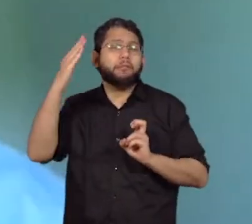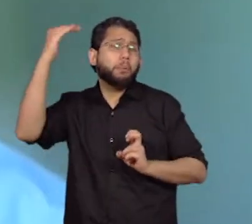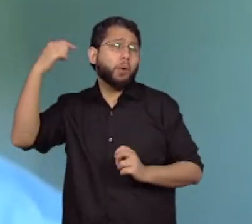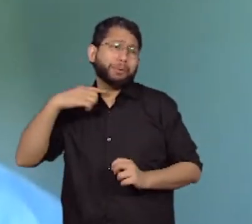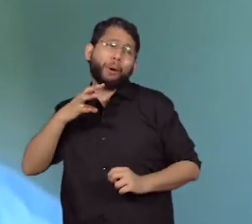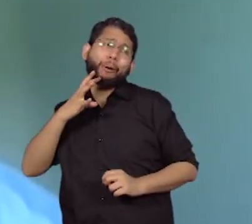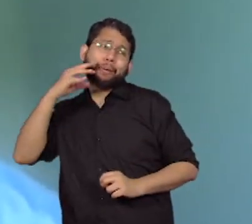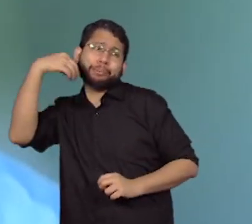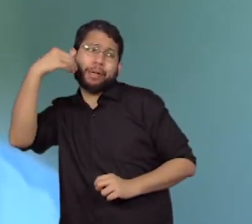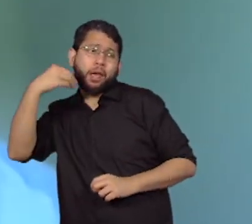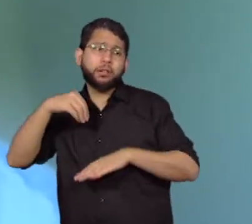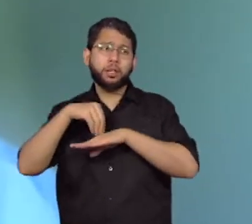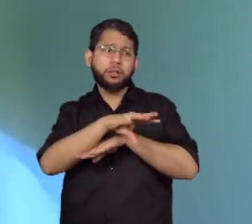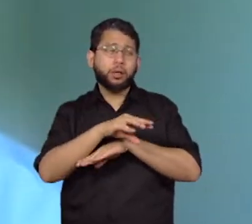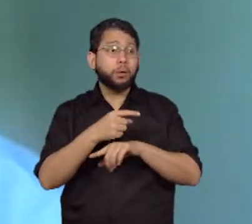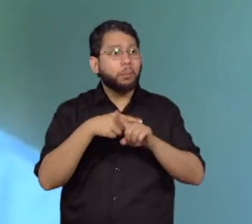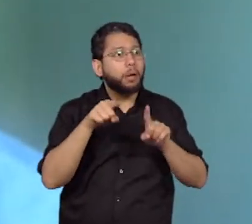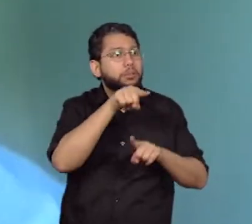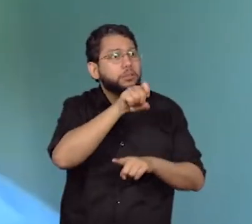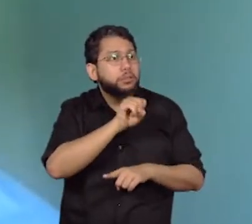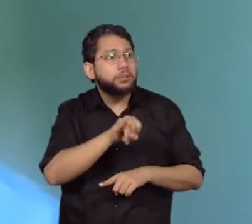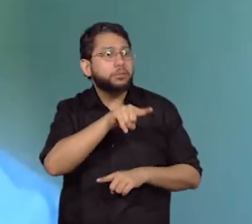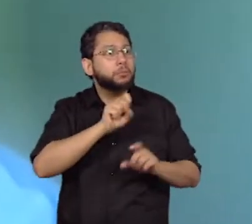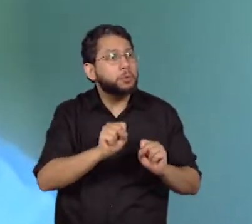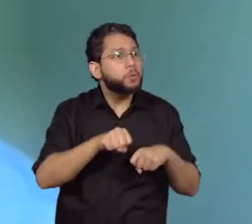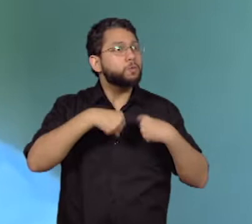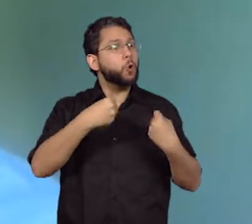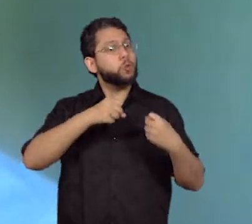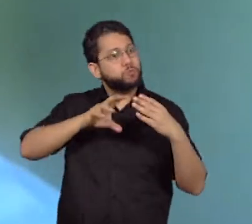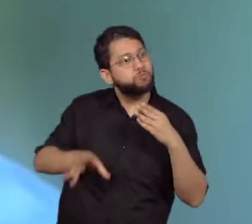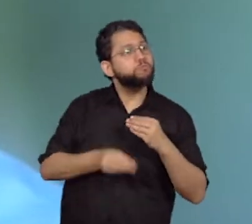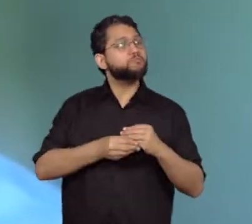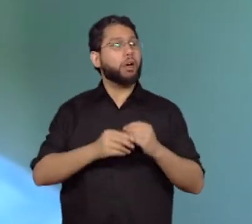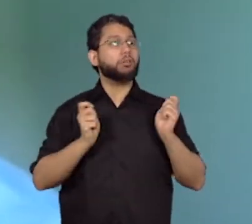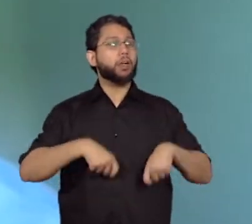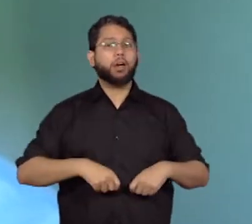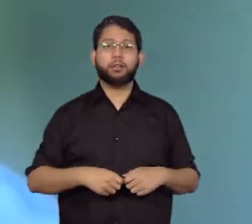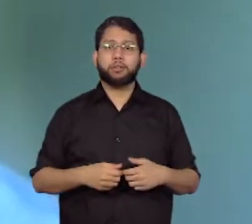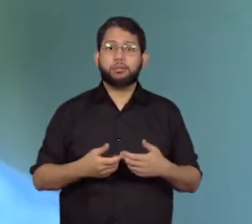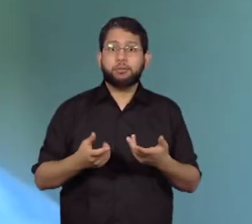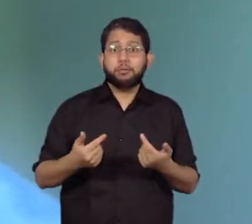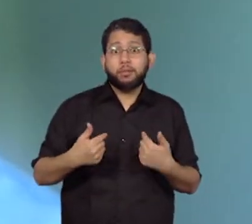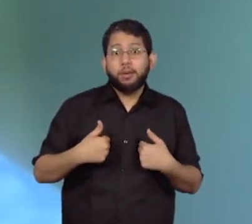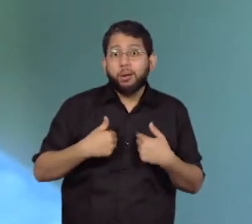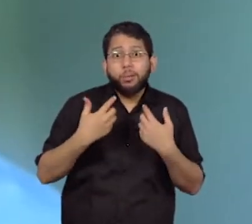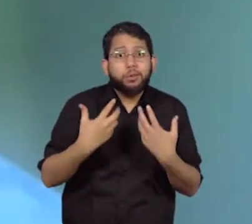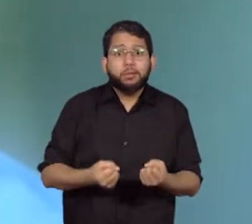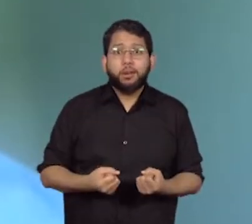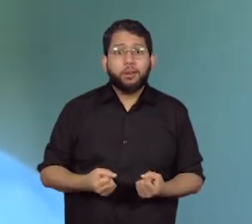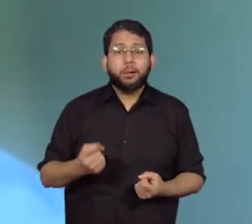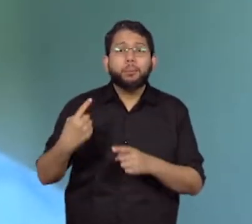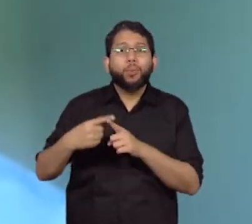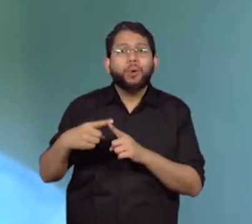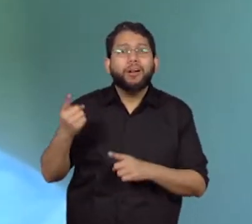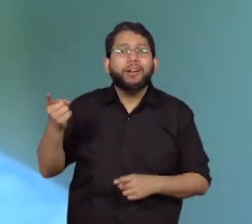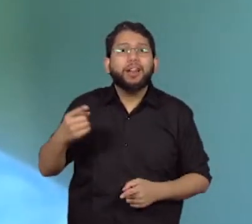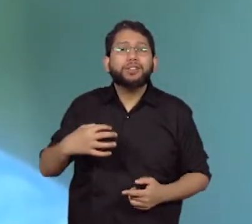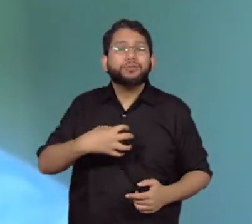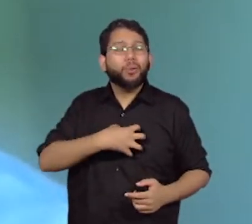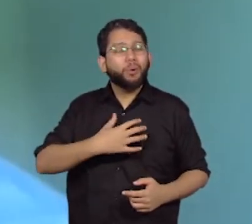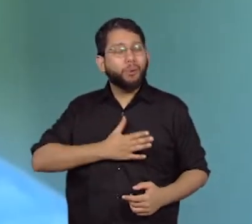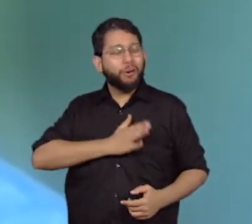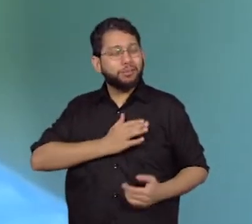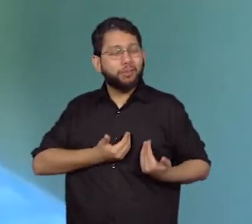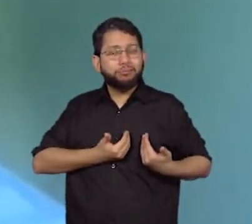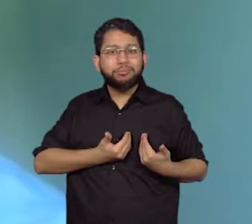te ensino. Falei, pô, sensacional, incrível. E eu fui trabalhar com o Leão Lobo. Ele é uma figura muito generosa.